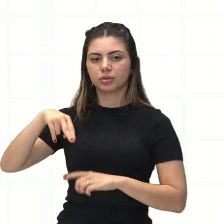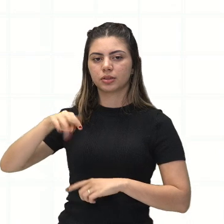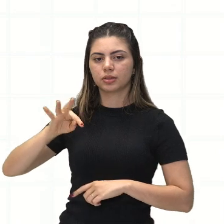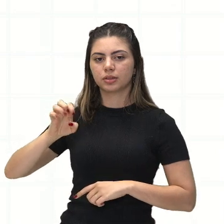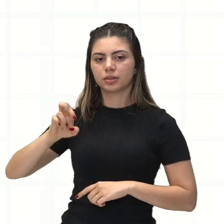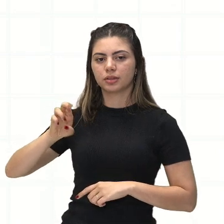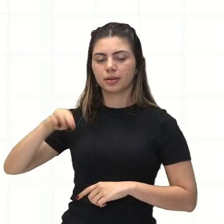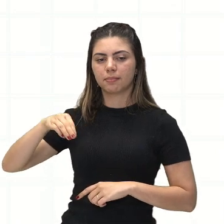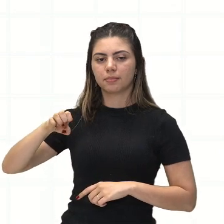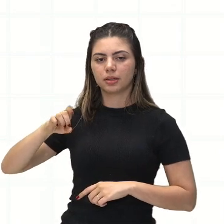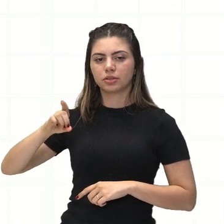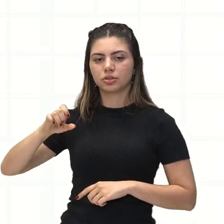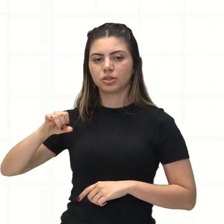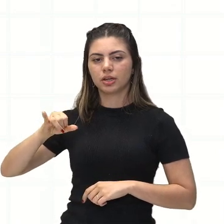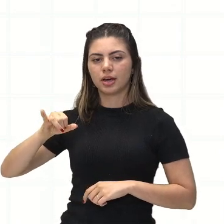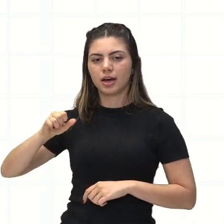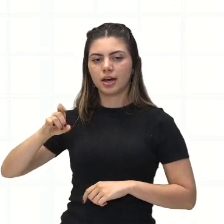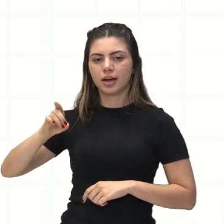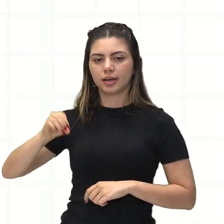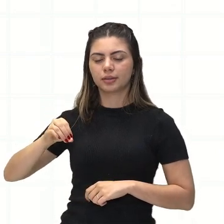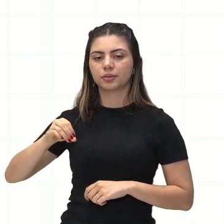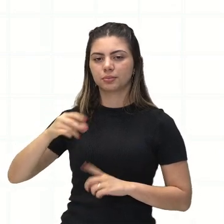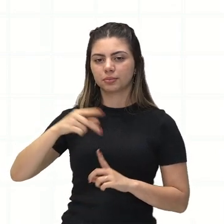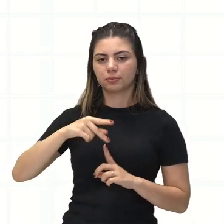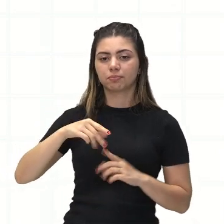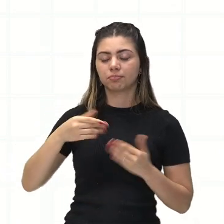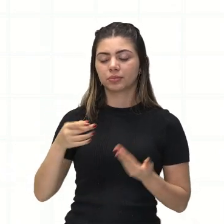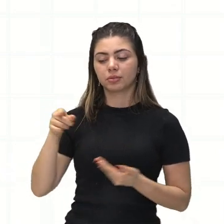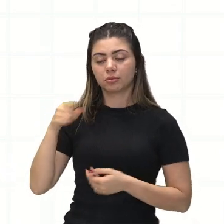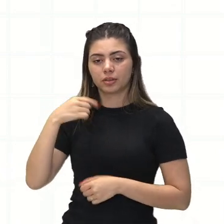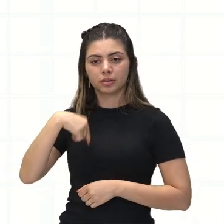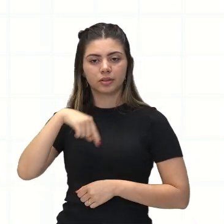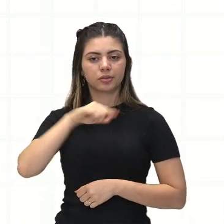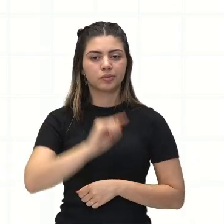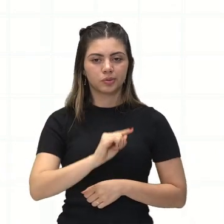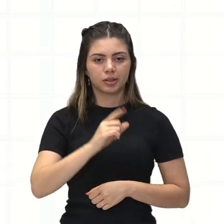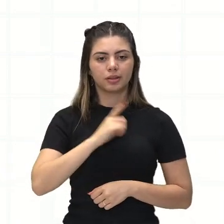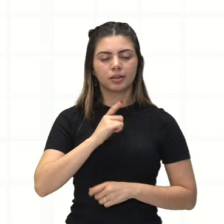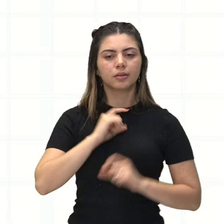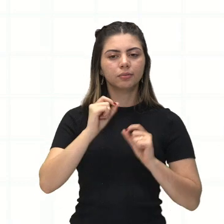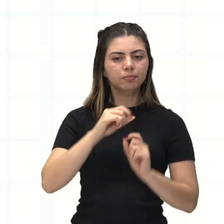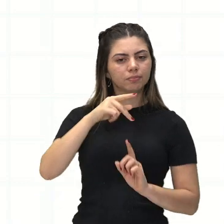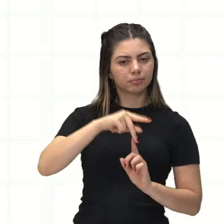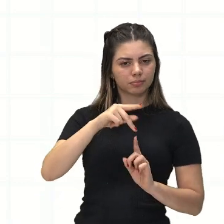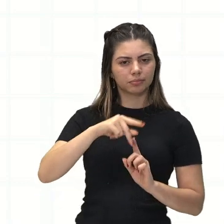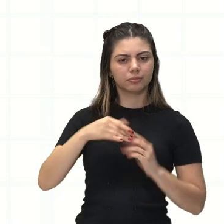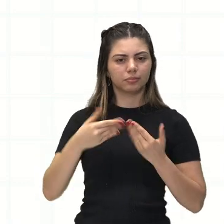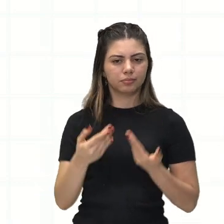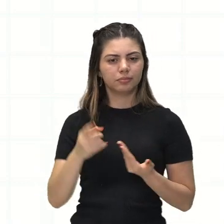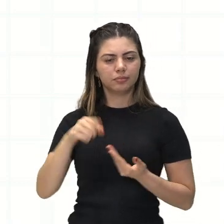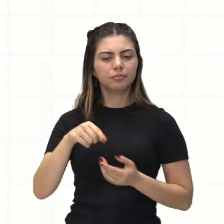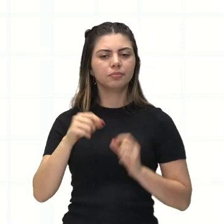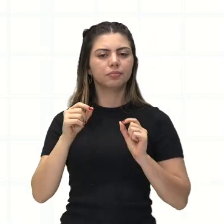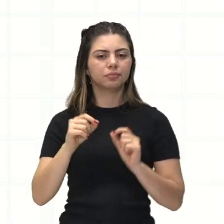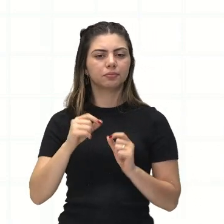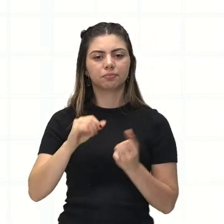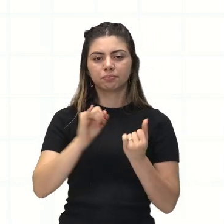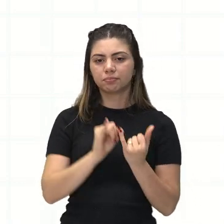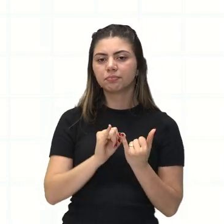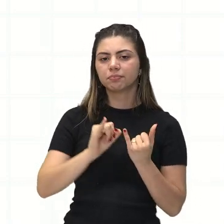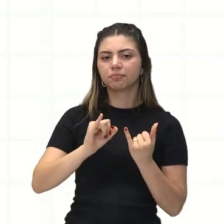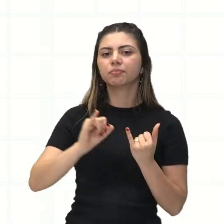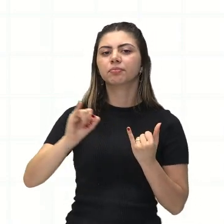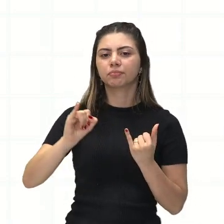vai a algum lugar. Aqui eu tenho preposição. Classificando o objeto indireto ao seminário